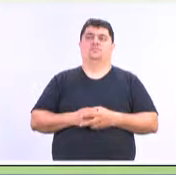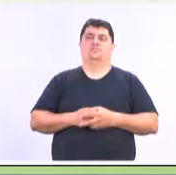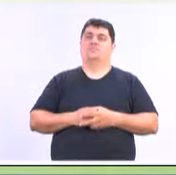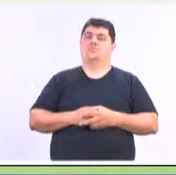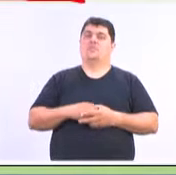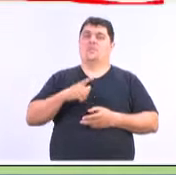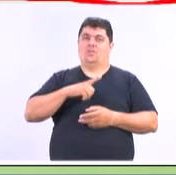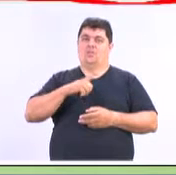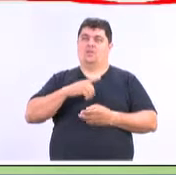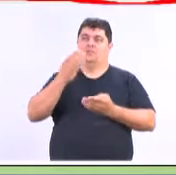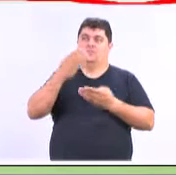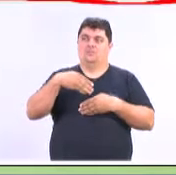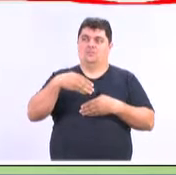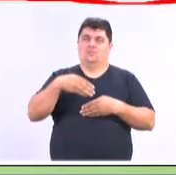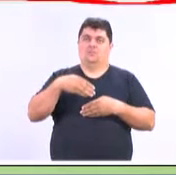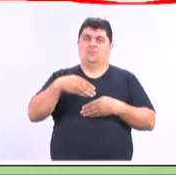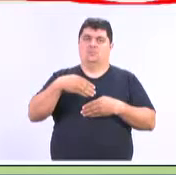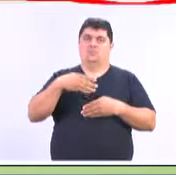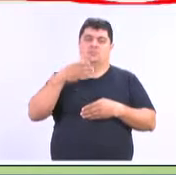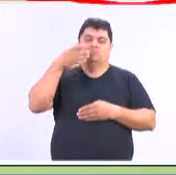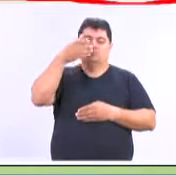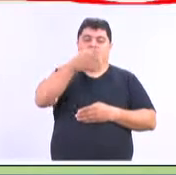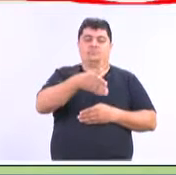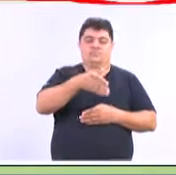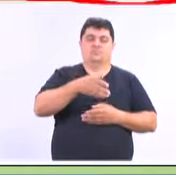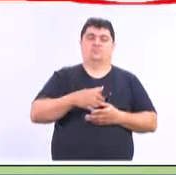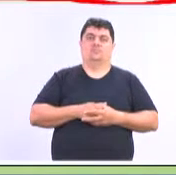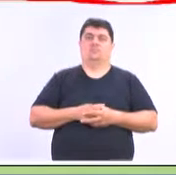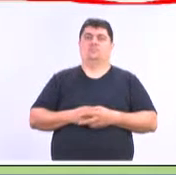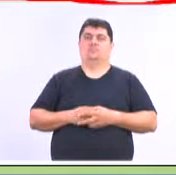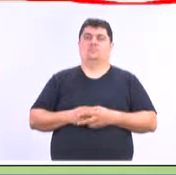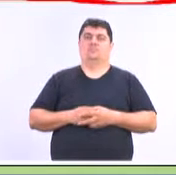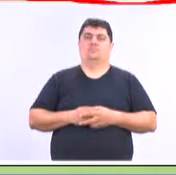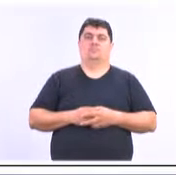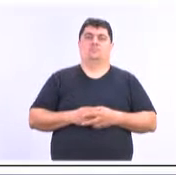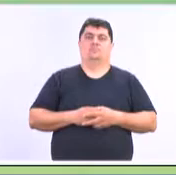lembrando sempre que a avaliação é presencial.